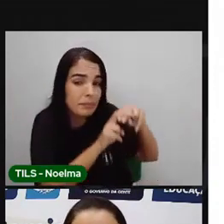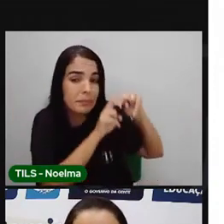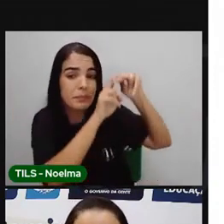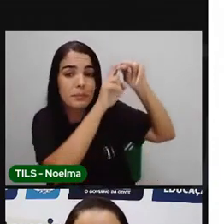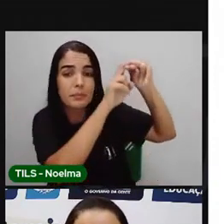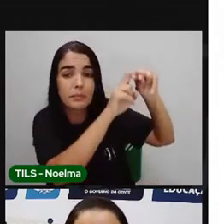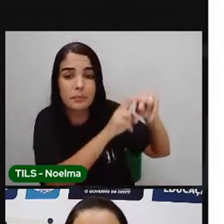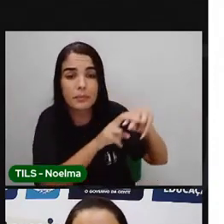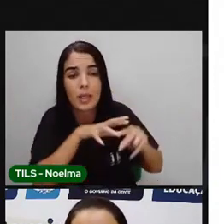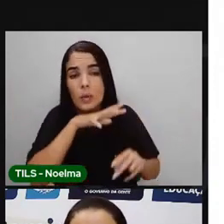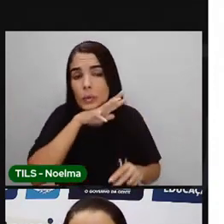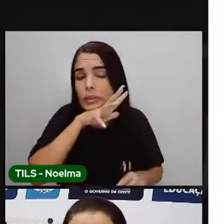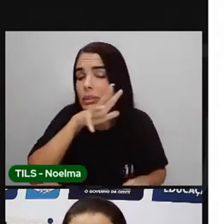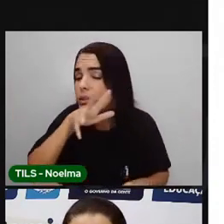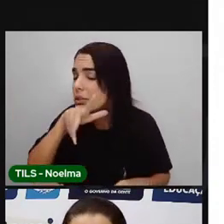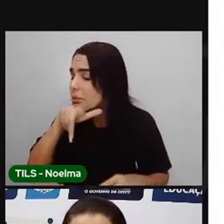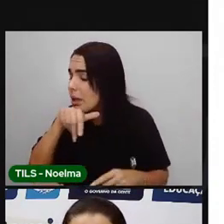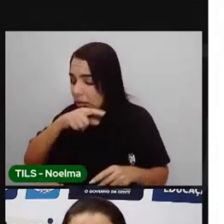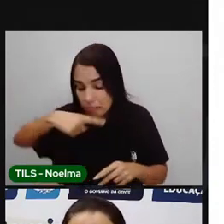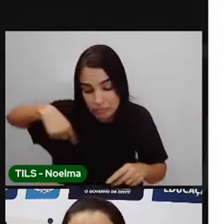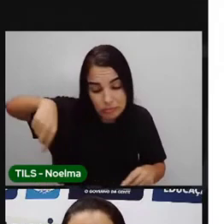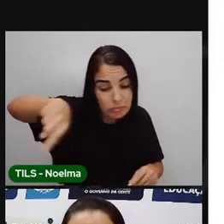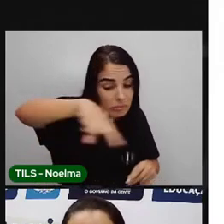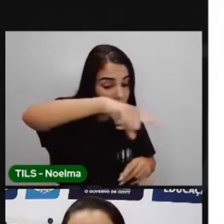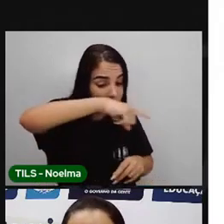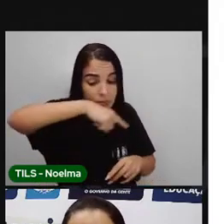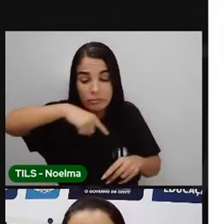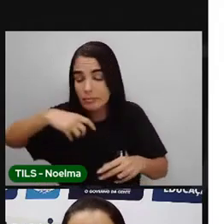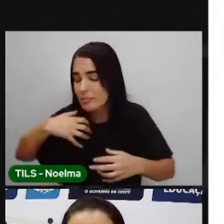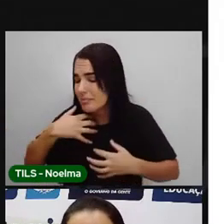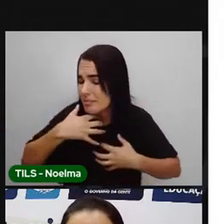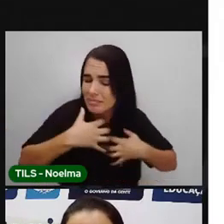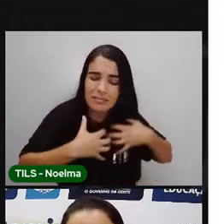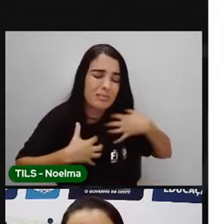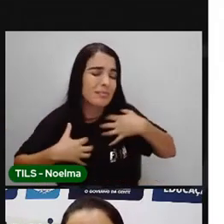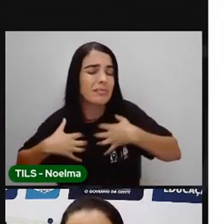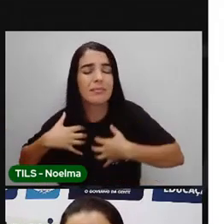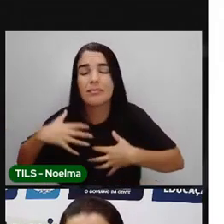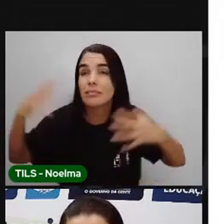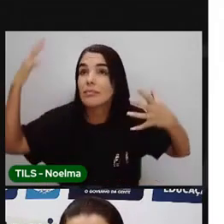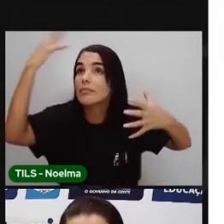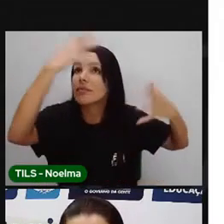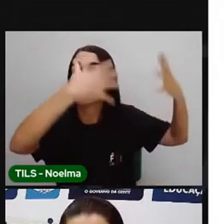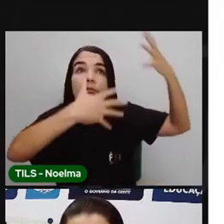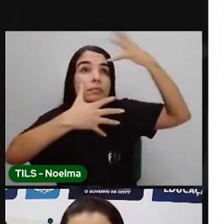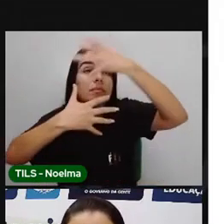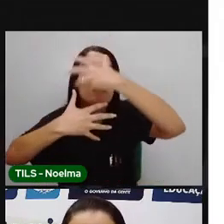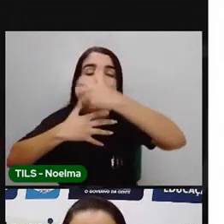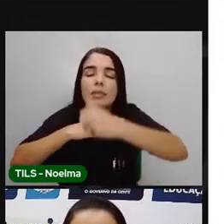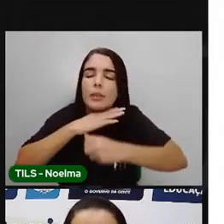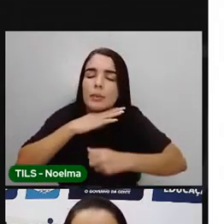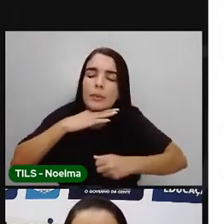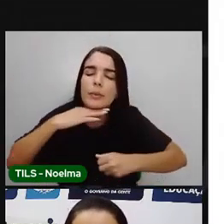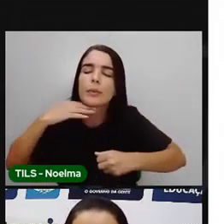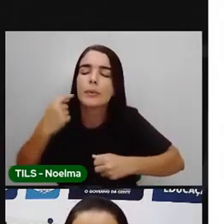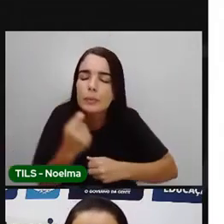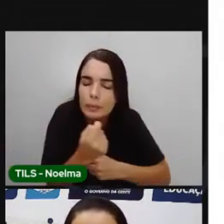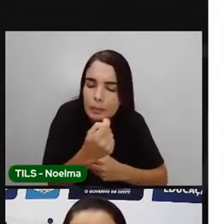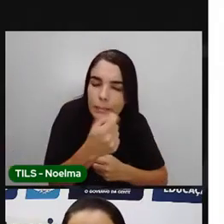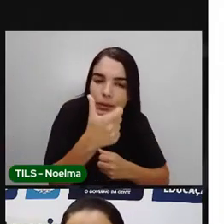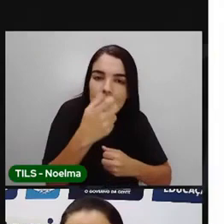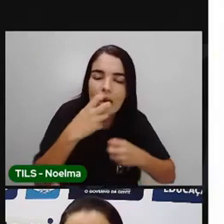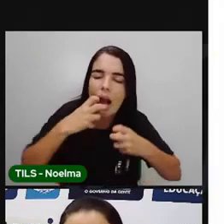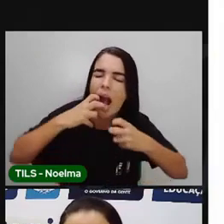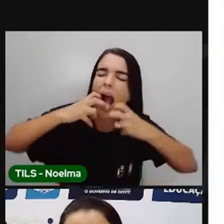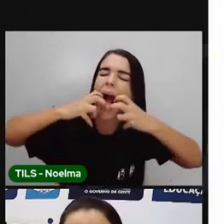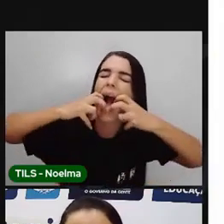Os animais correm em círculos, perdidos na fumaça da morte certa. Os gritos das aves,